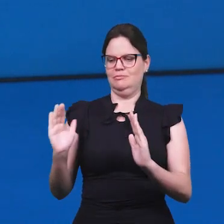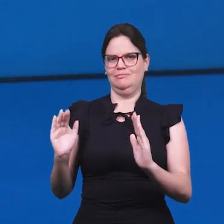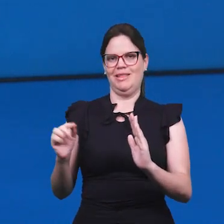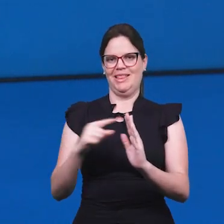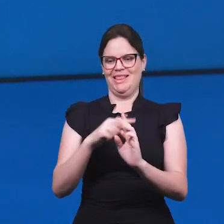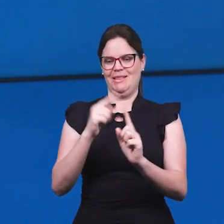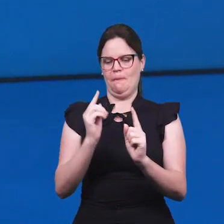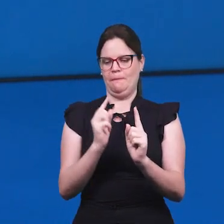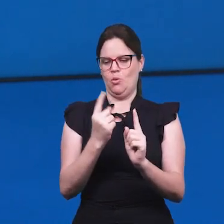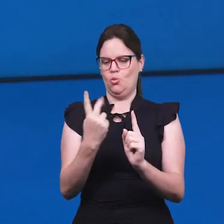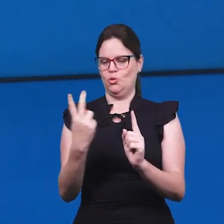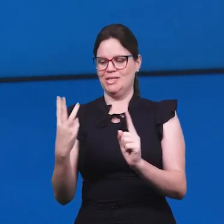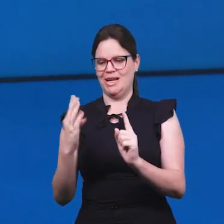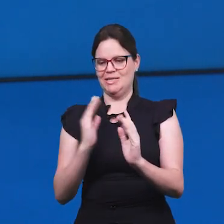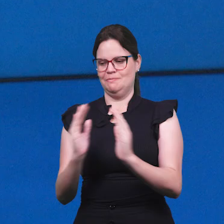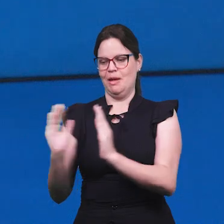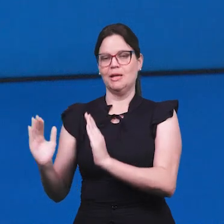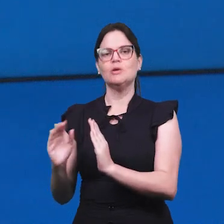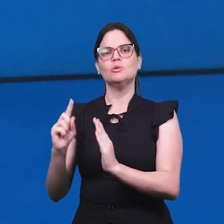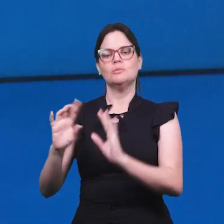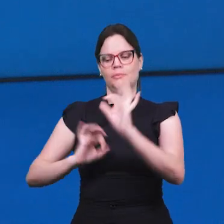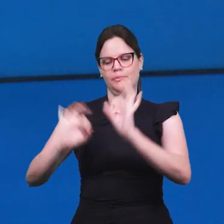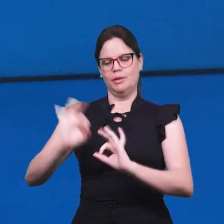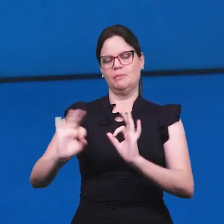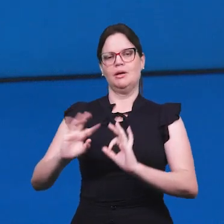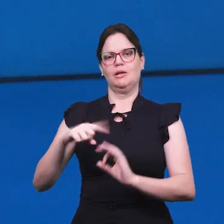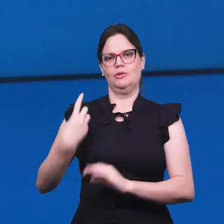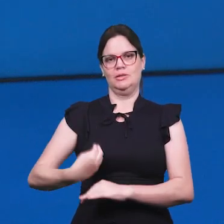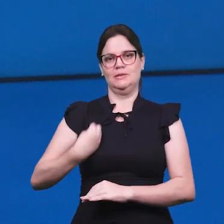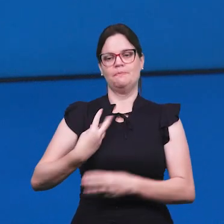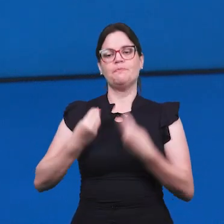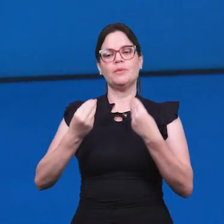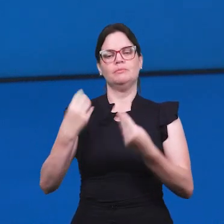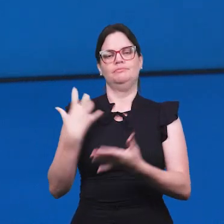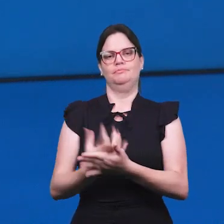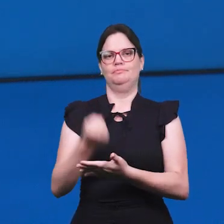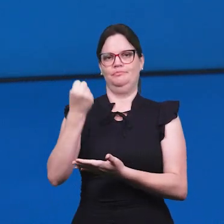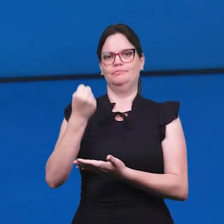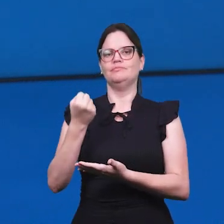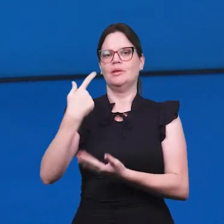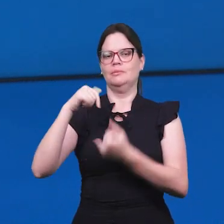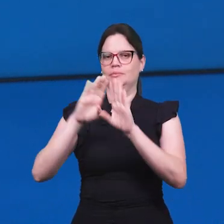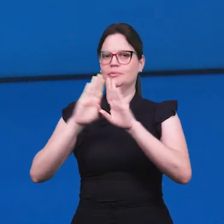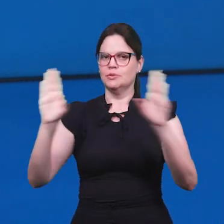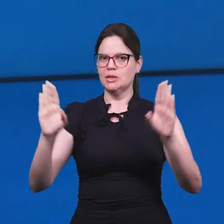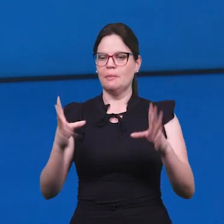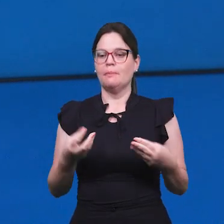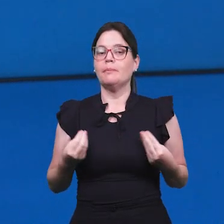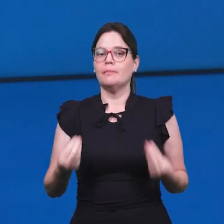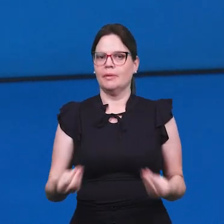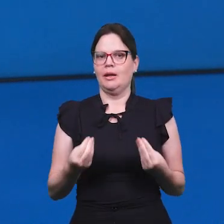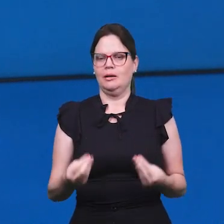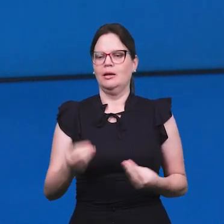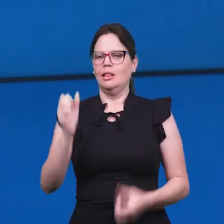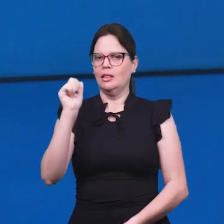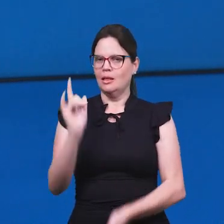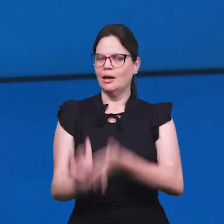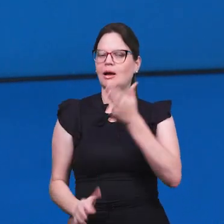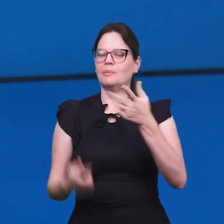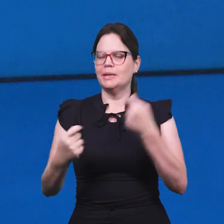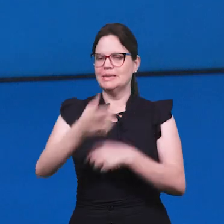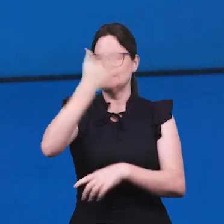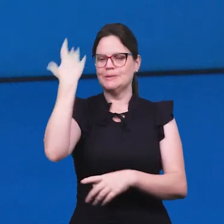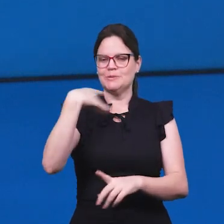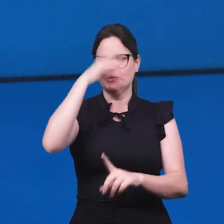Laodiceia, preparando uma igreja para o arrebatamento. Então é exatamente agora esse último derramamento do Espírito Santo